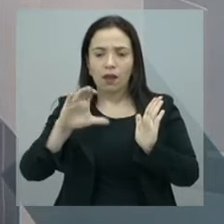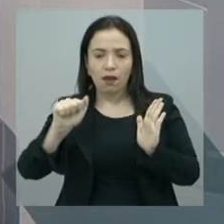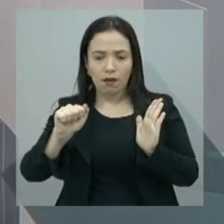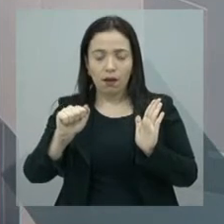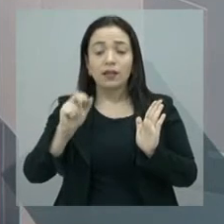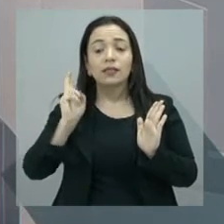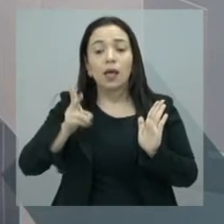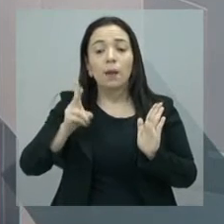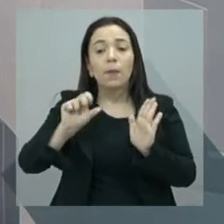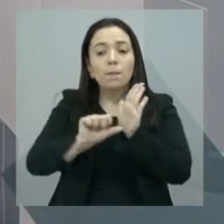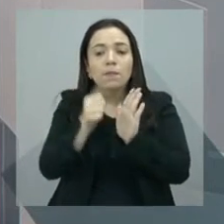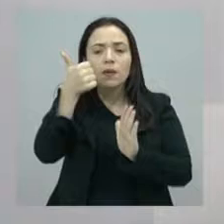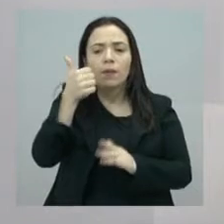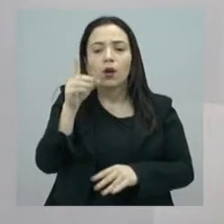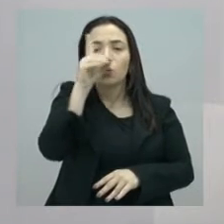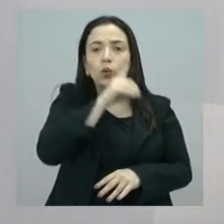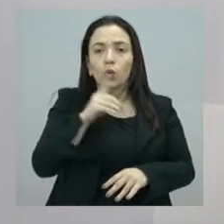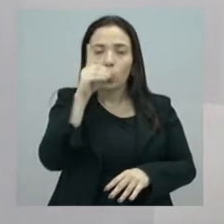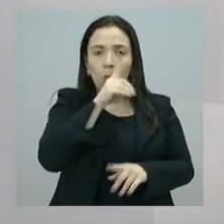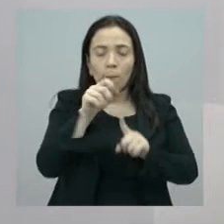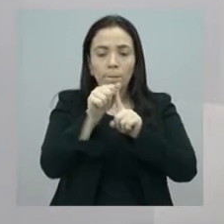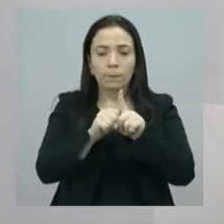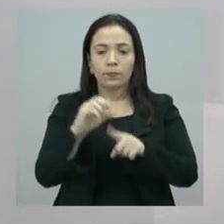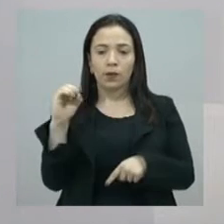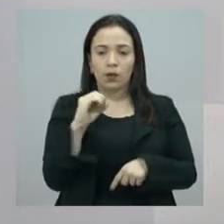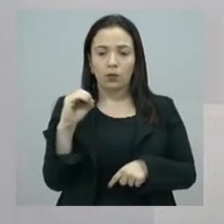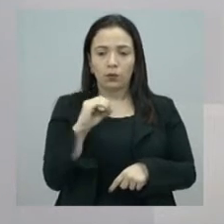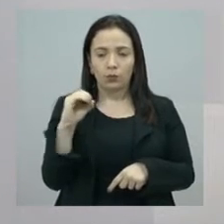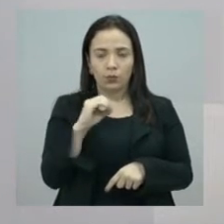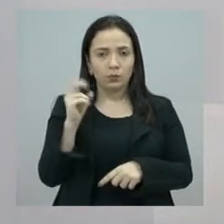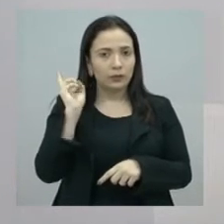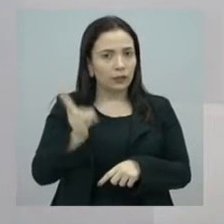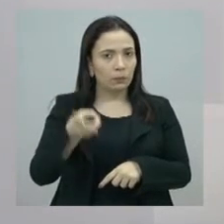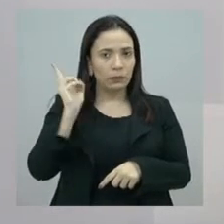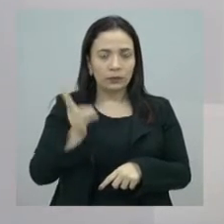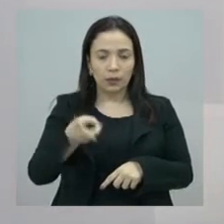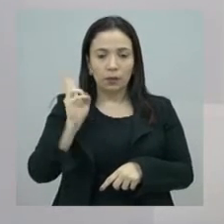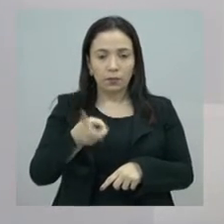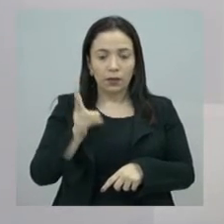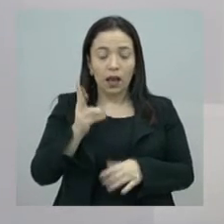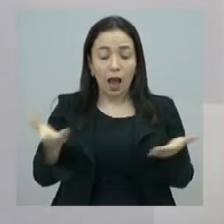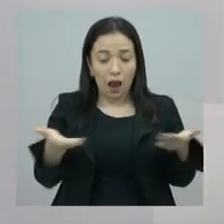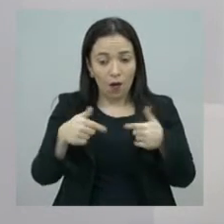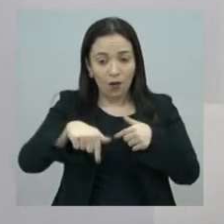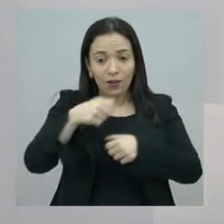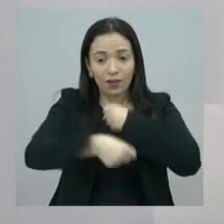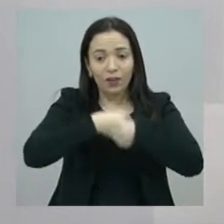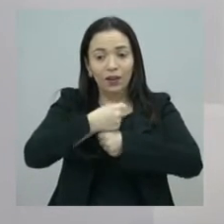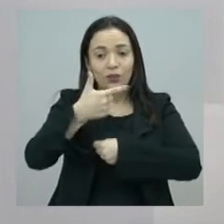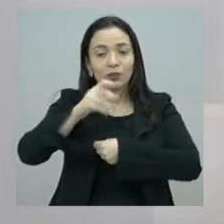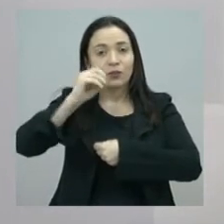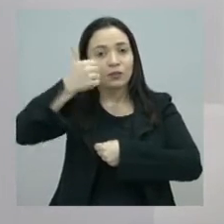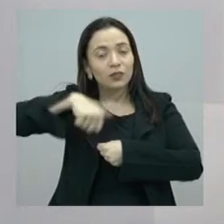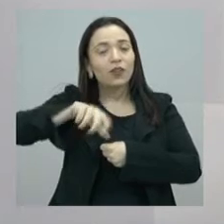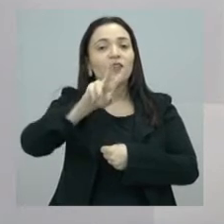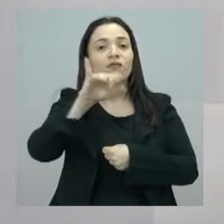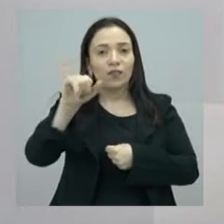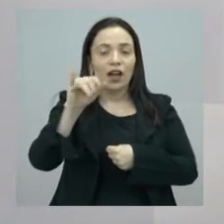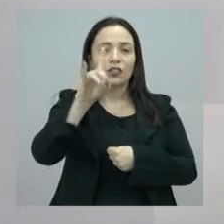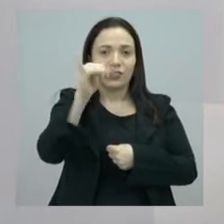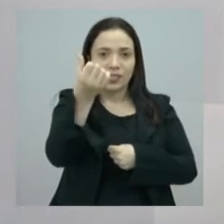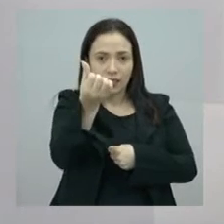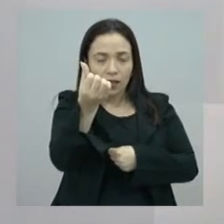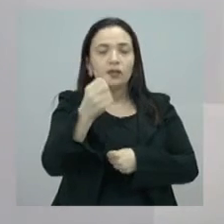primeiro domingo do mês de outubro, que esse ano vai cair no dia 6. Então, daqui a 4